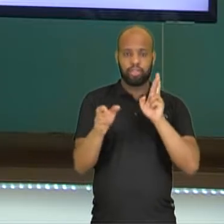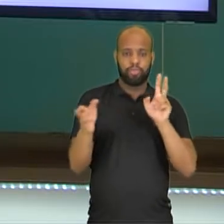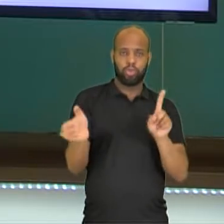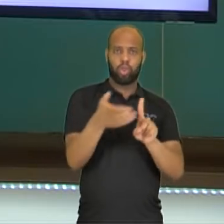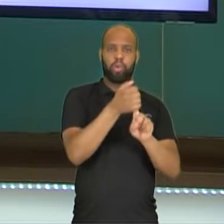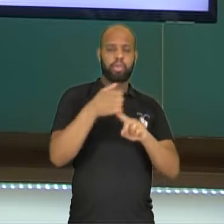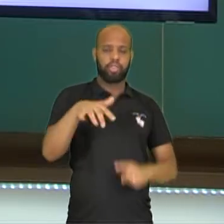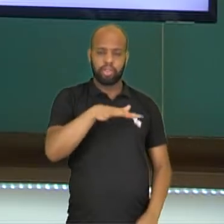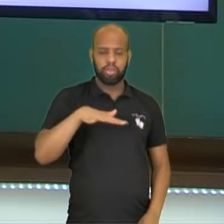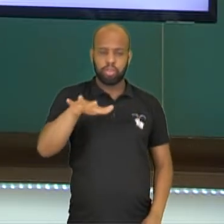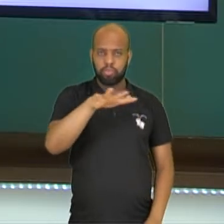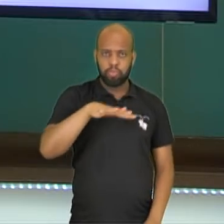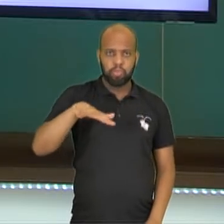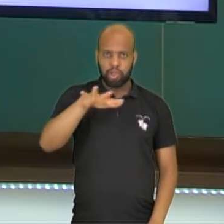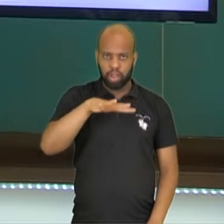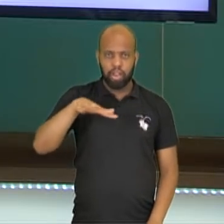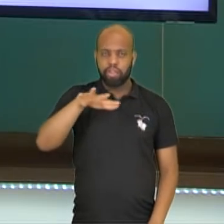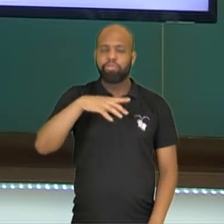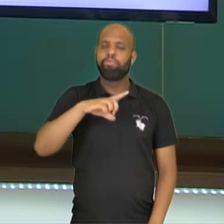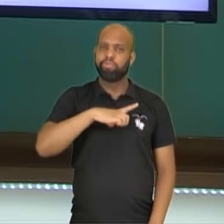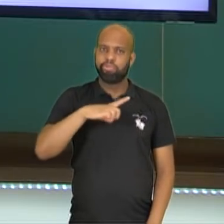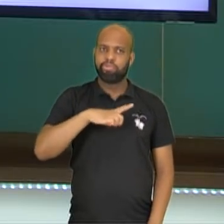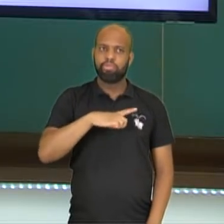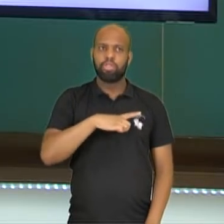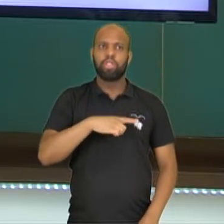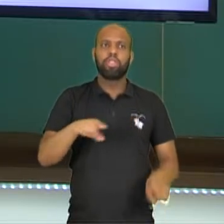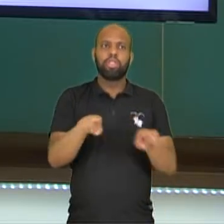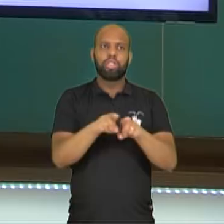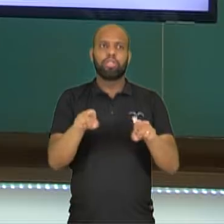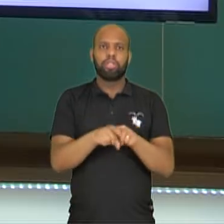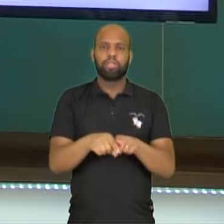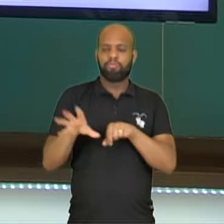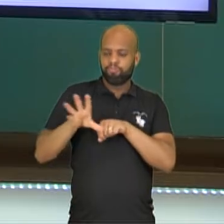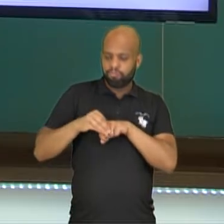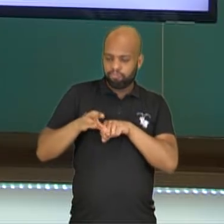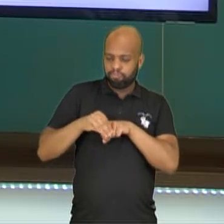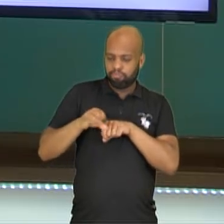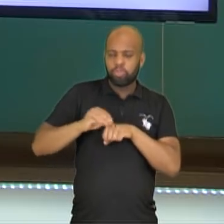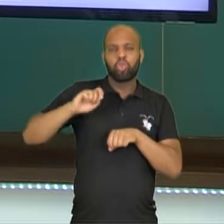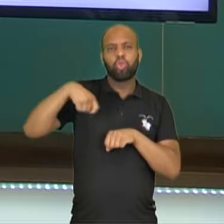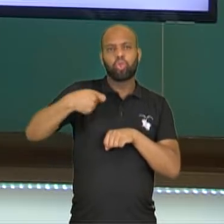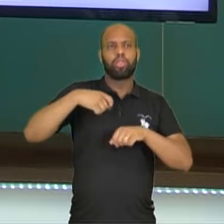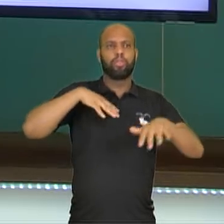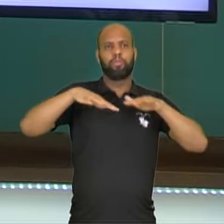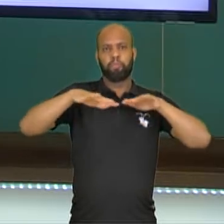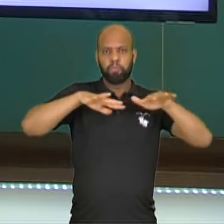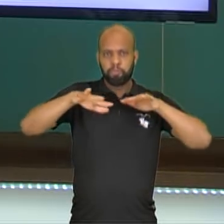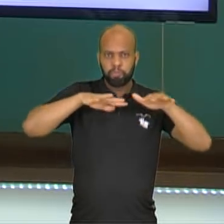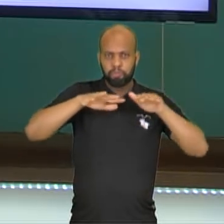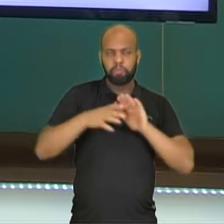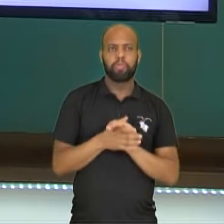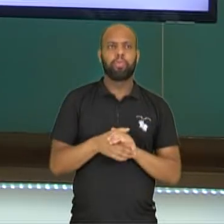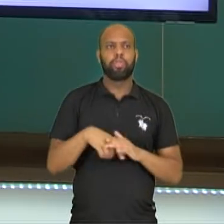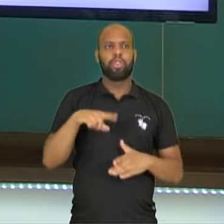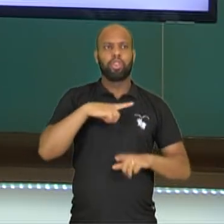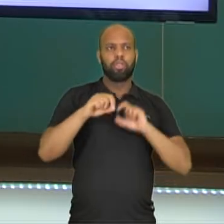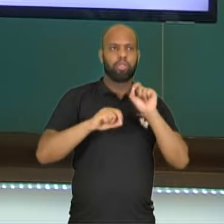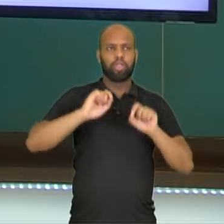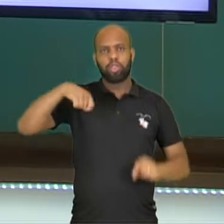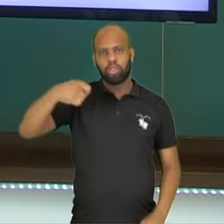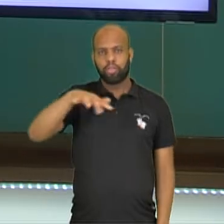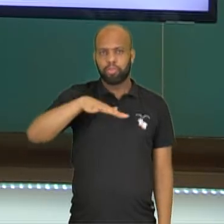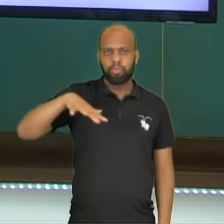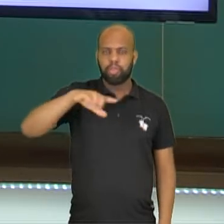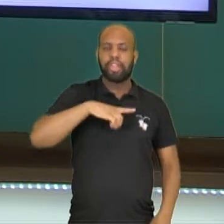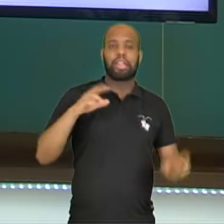seja, a exploração do espaço que a gente tem, com a aquisição de conhecimentos do movimento, ou seja, essa questão de espaço, né, a gente